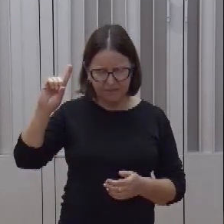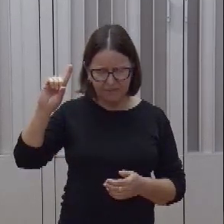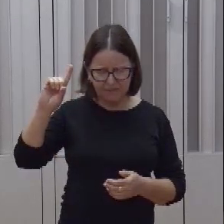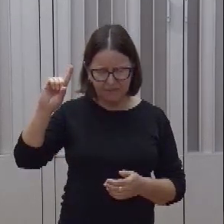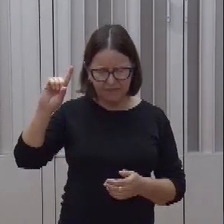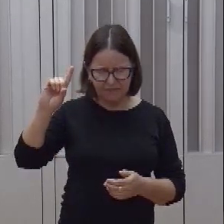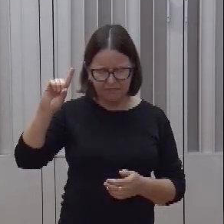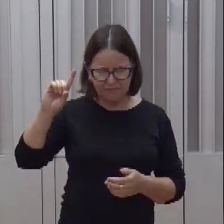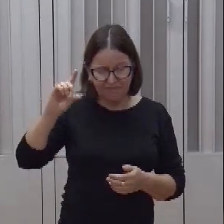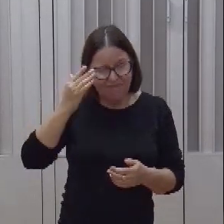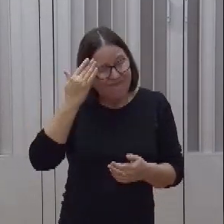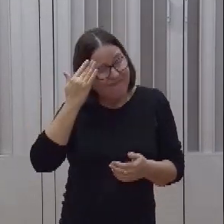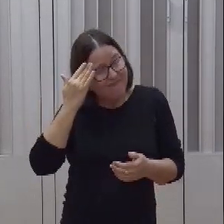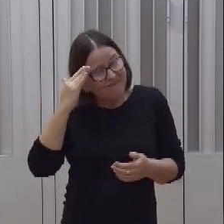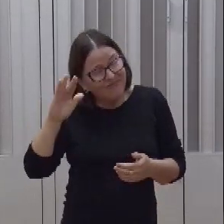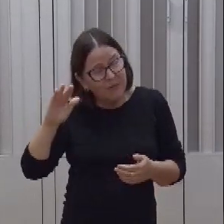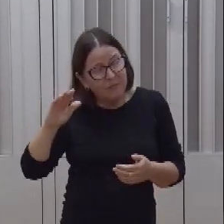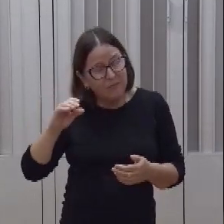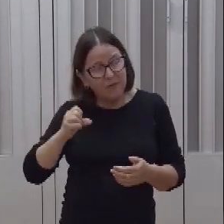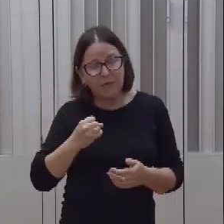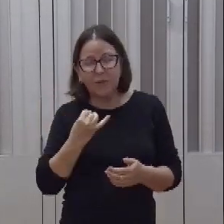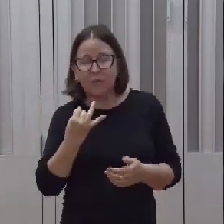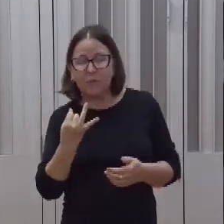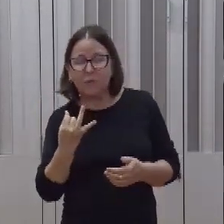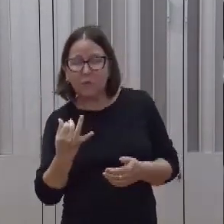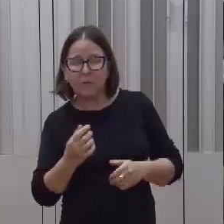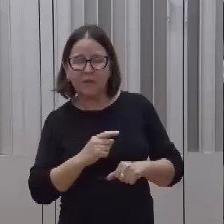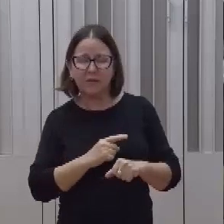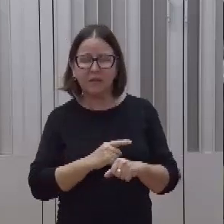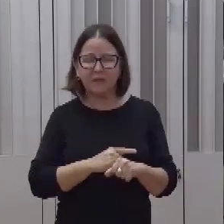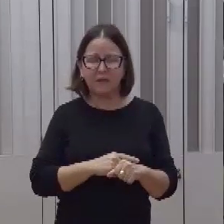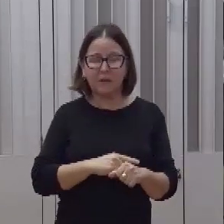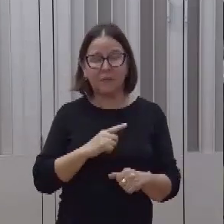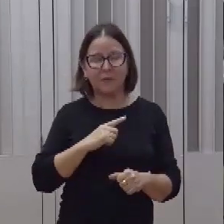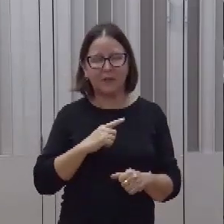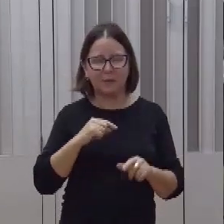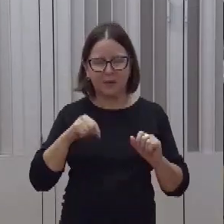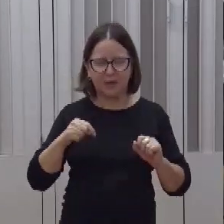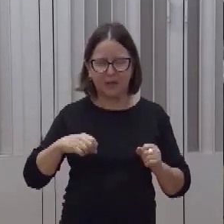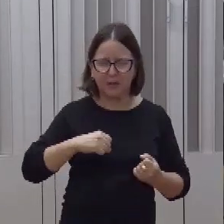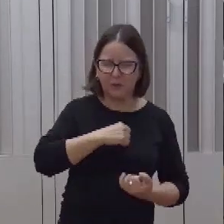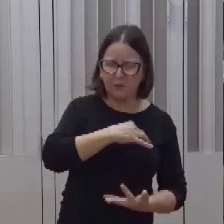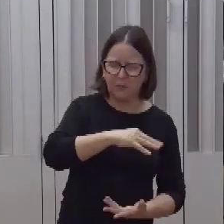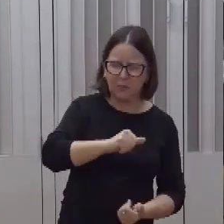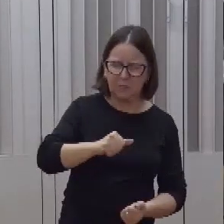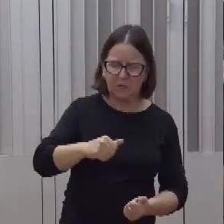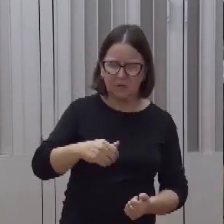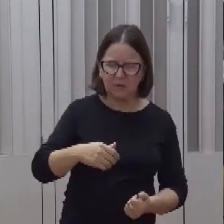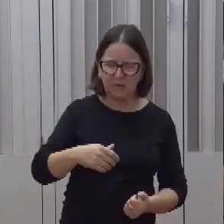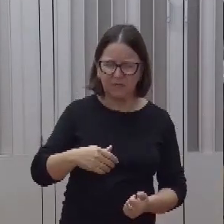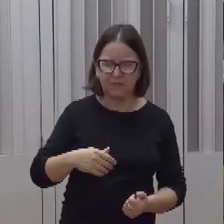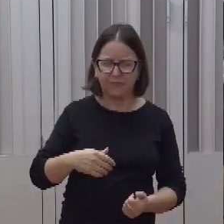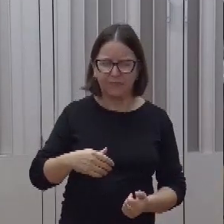não sabemos quanto tempo ainda temos neste mundo caótico,